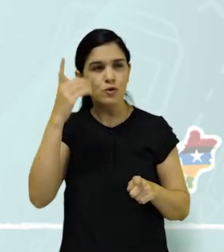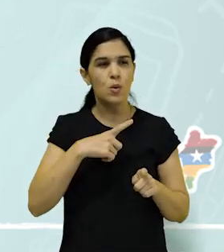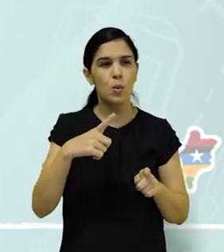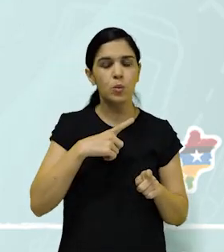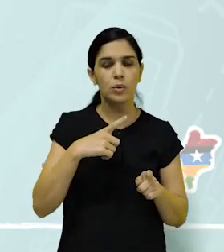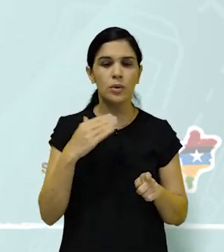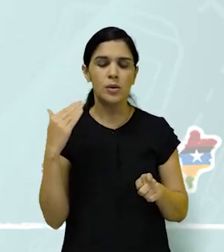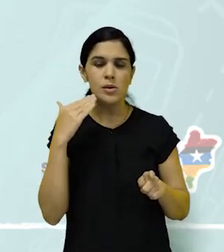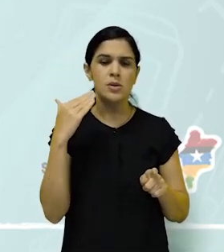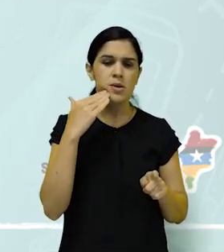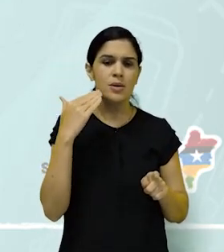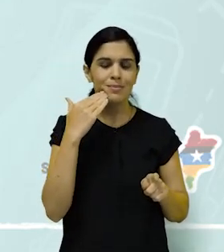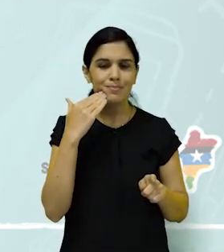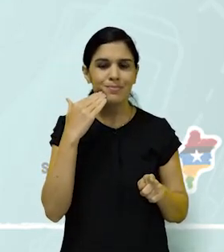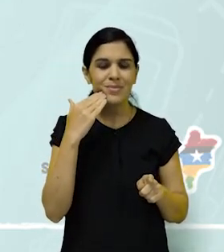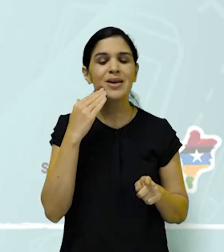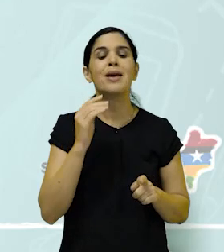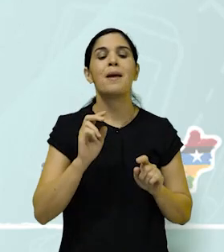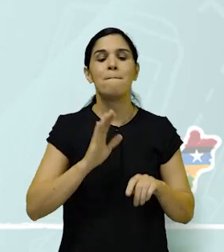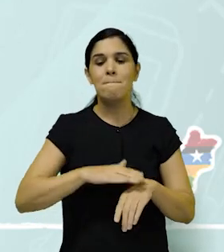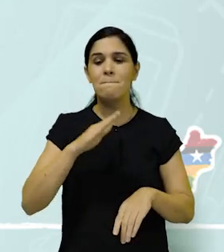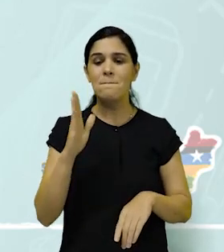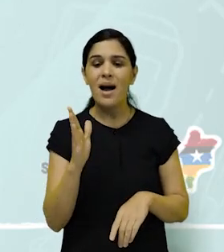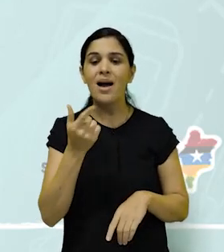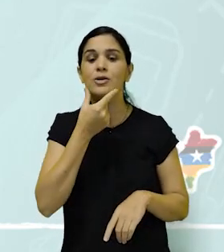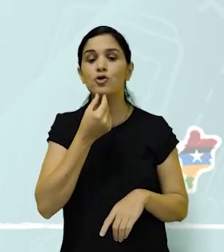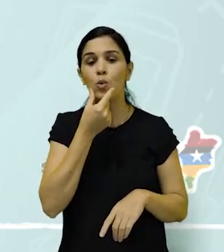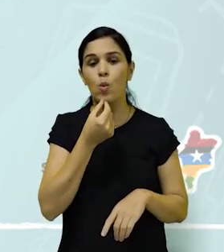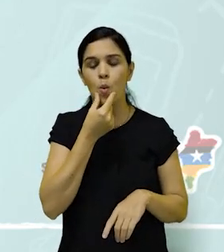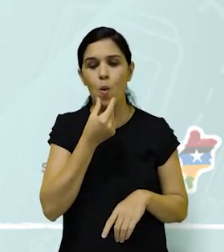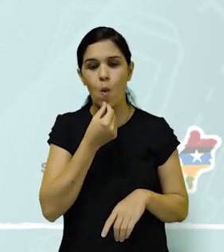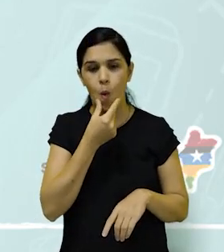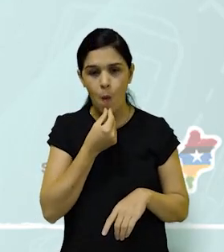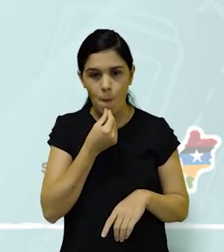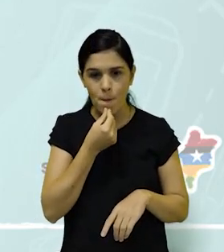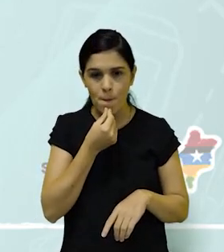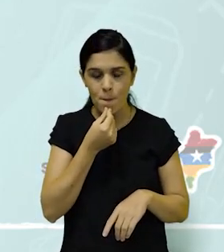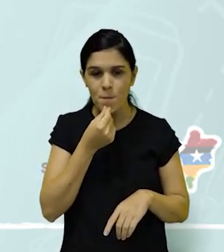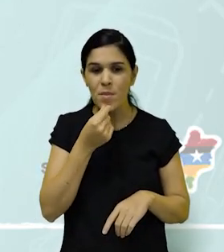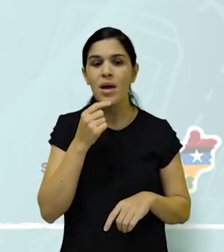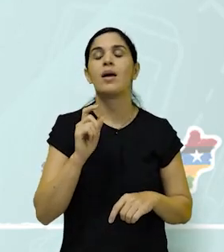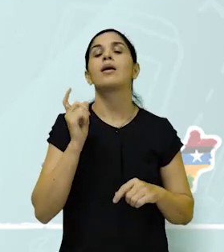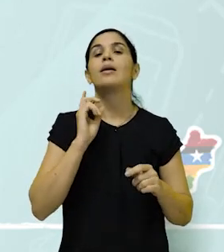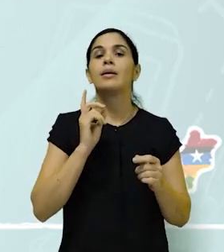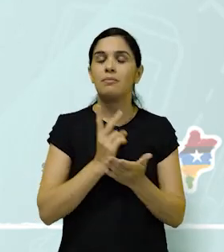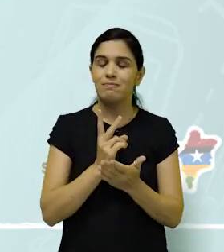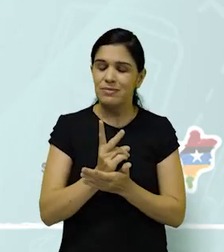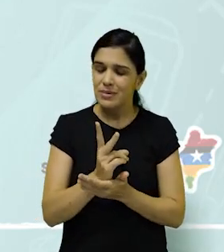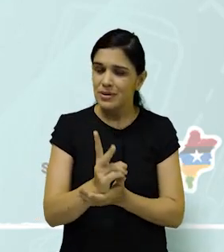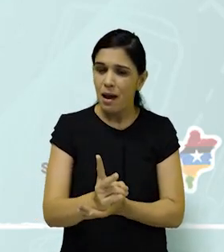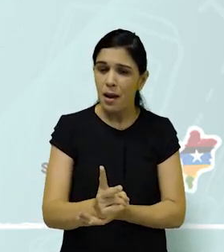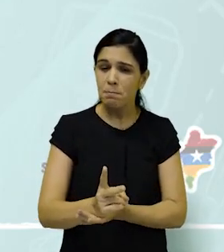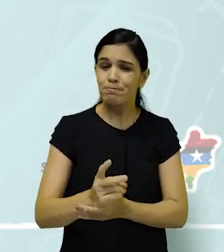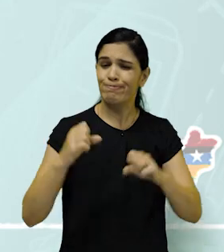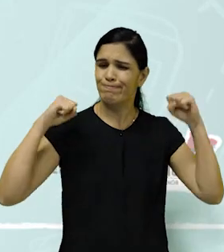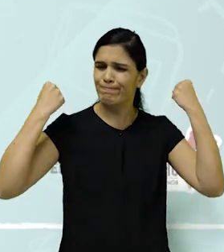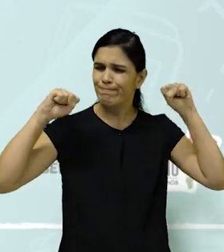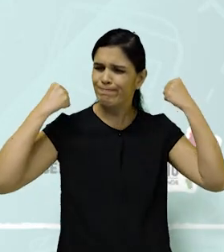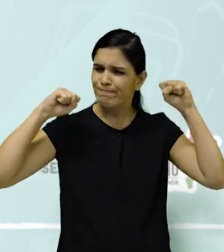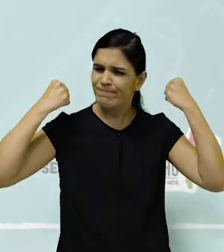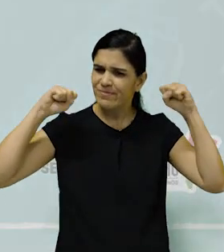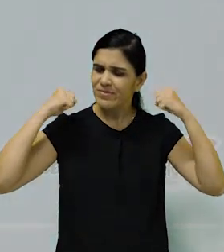de massa muscular que eu estou falando aí para vocês. Quando eu falei para vocês lá em desnutrição, na nossa